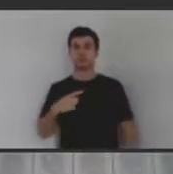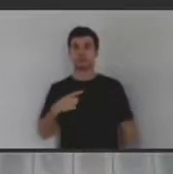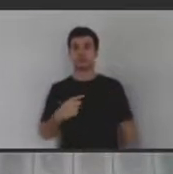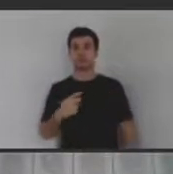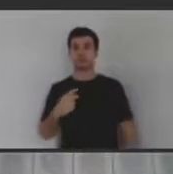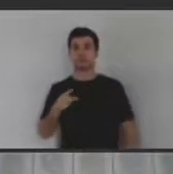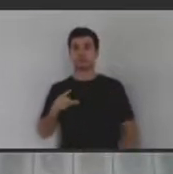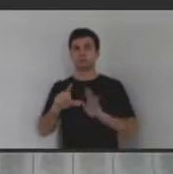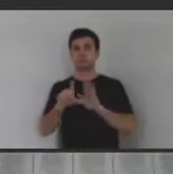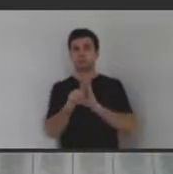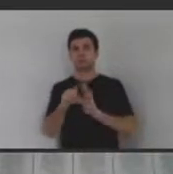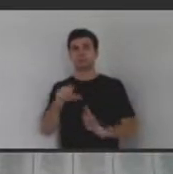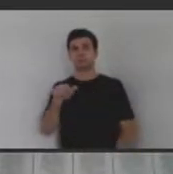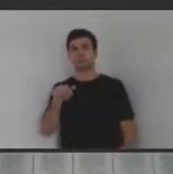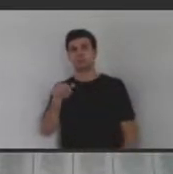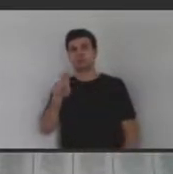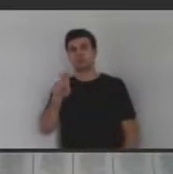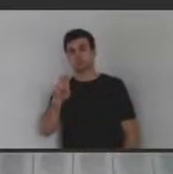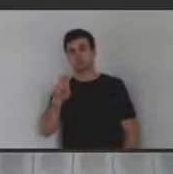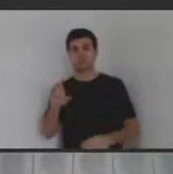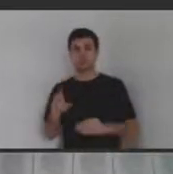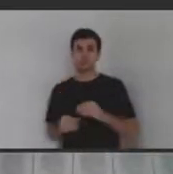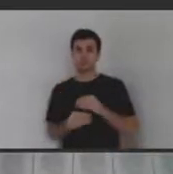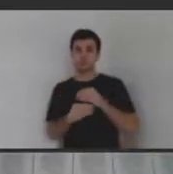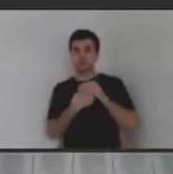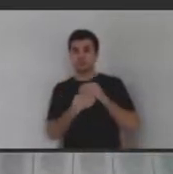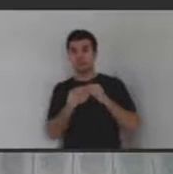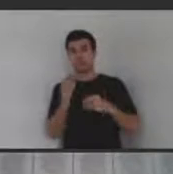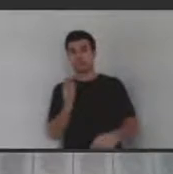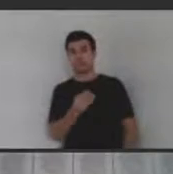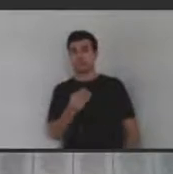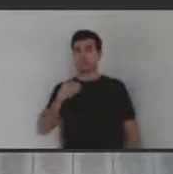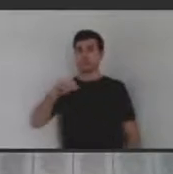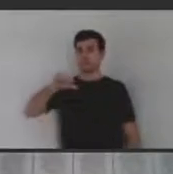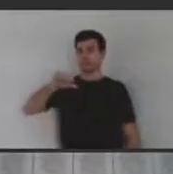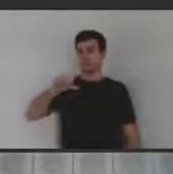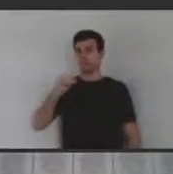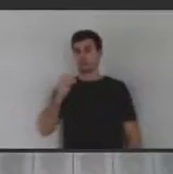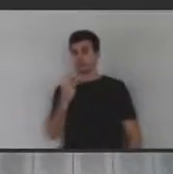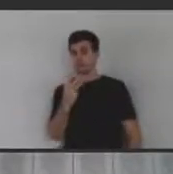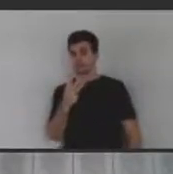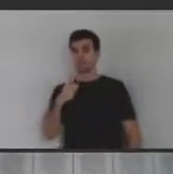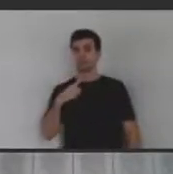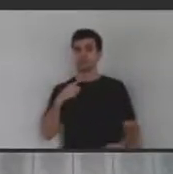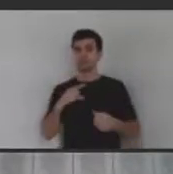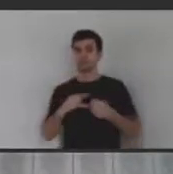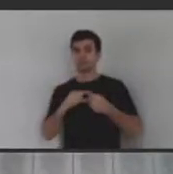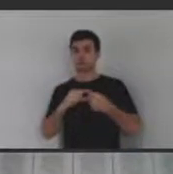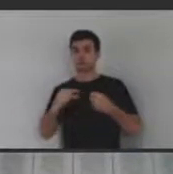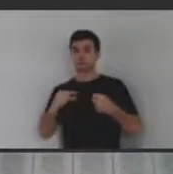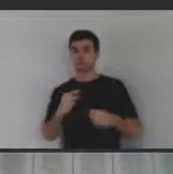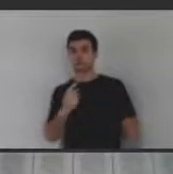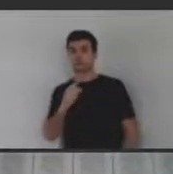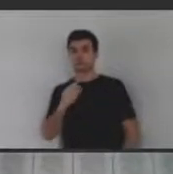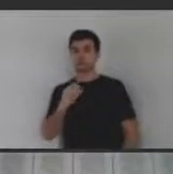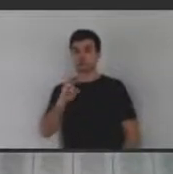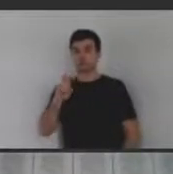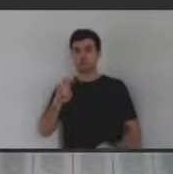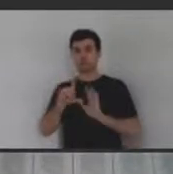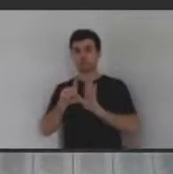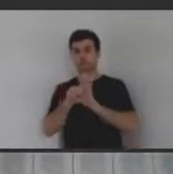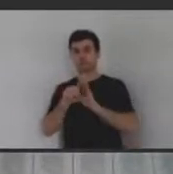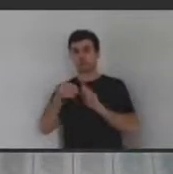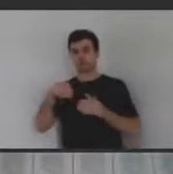Lei 75, complementar da 75/93, considerando que, segundo o artigo 105-A, da Lei das Eleições, Lei